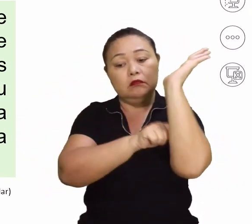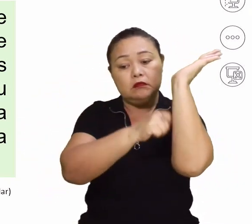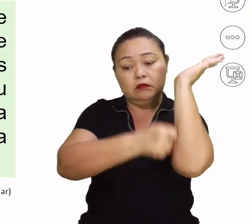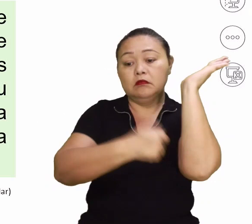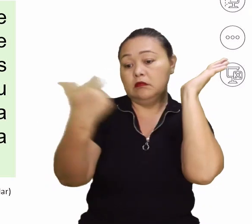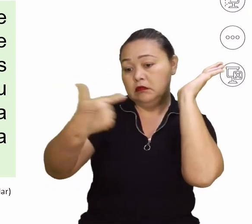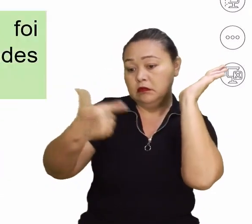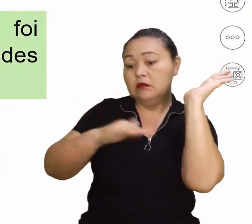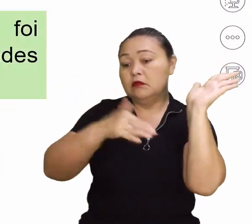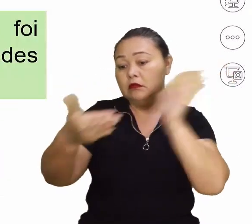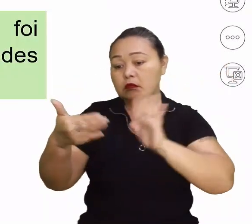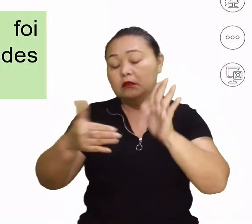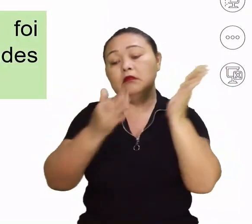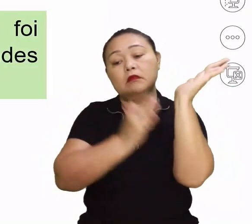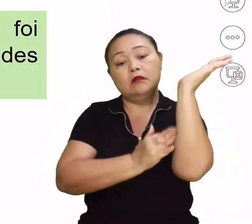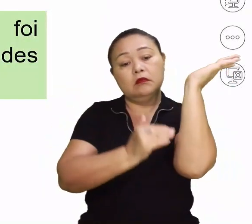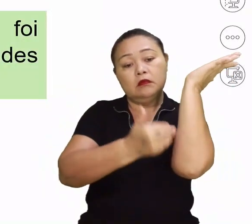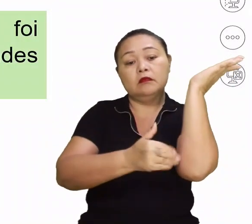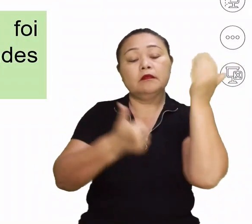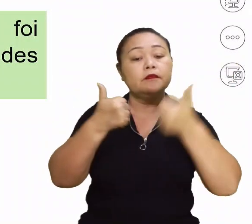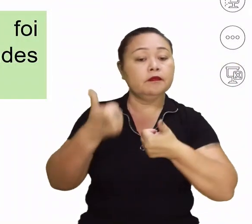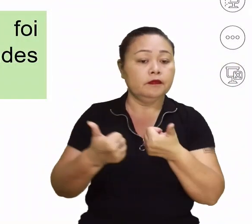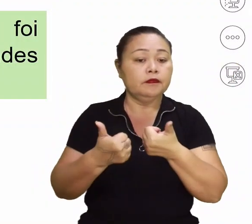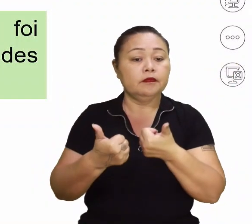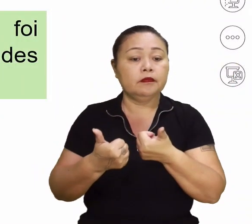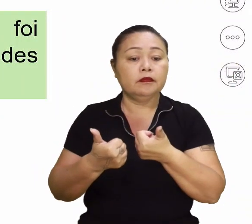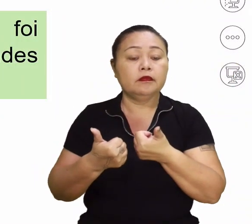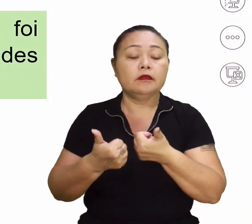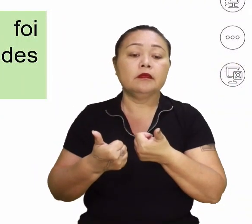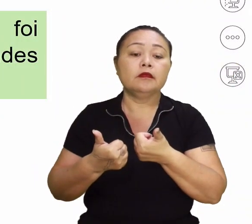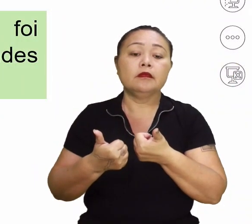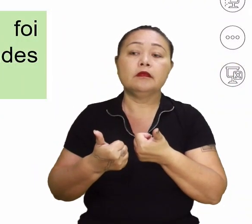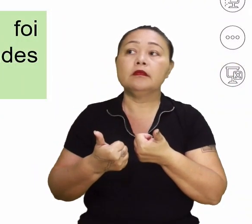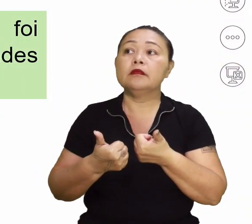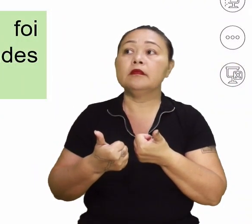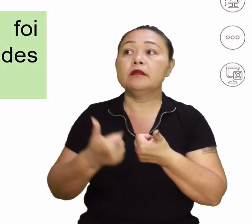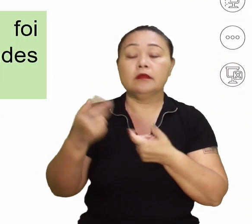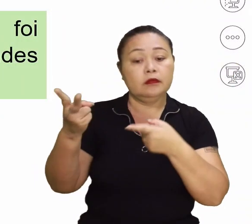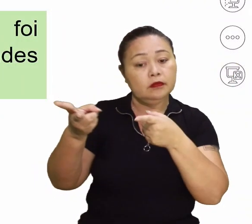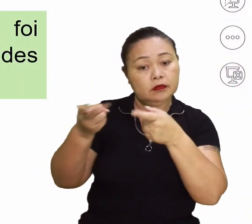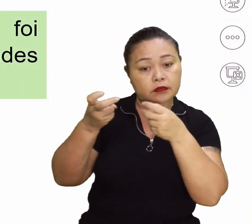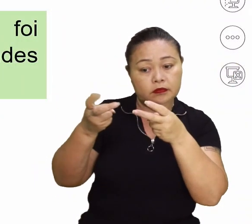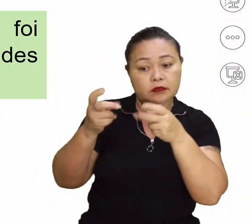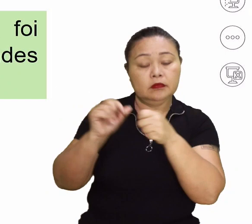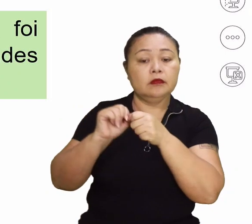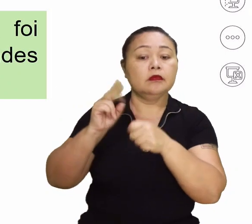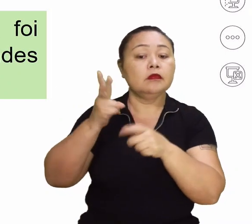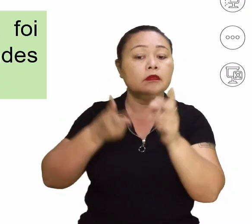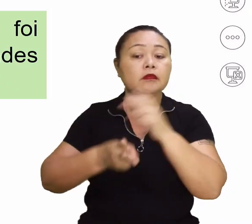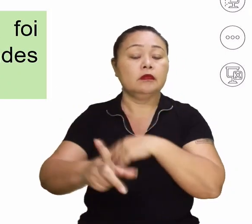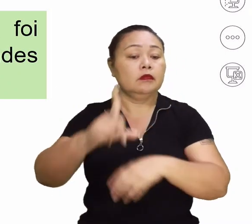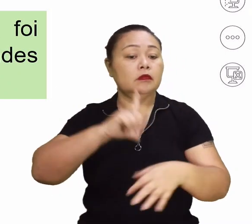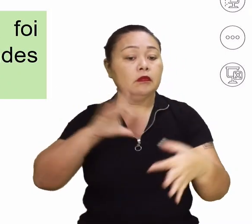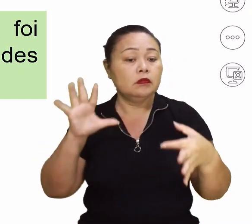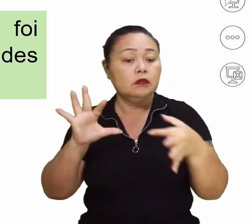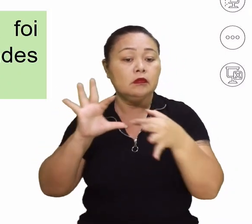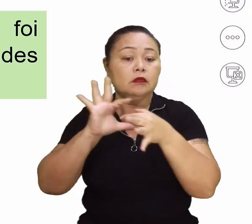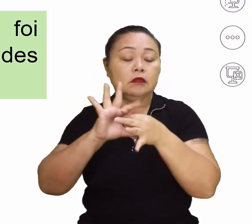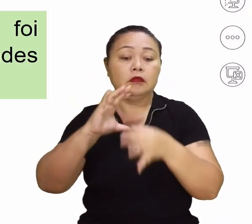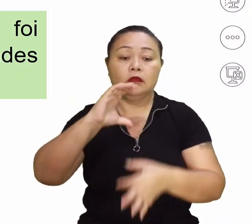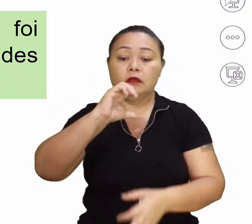Do segundo ciclo da borracha. Beleza. Esse extrativismo da borracha sempre esteve ligado